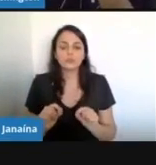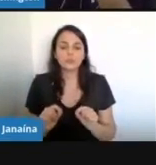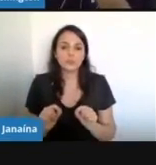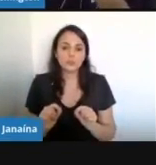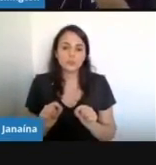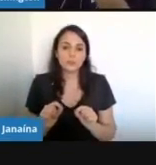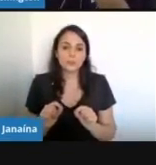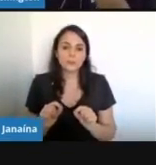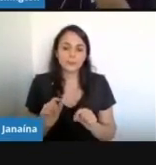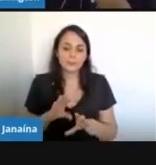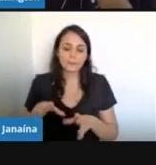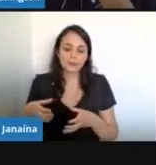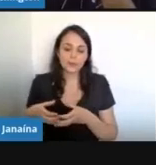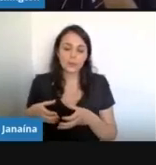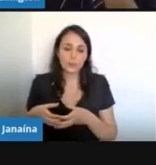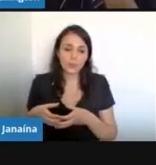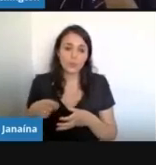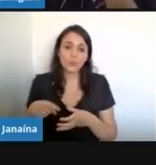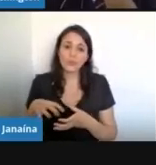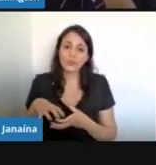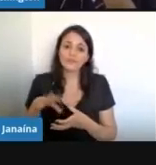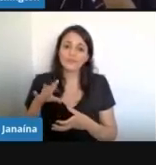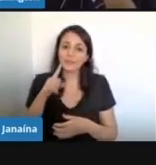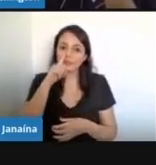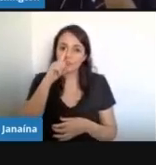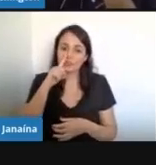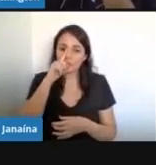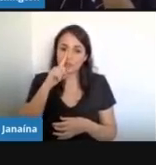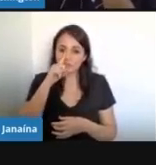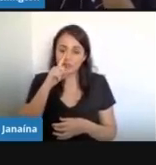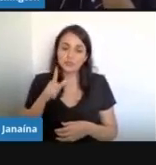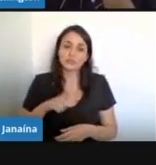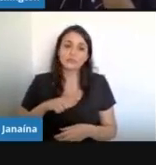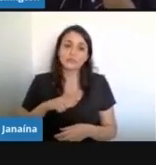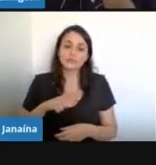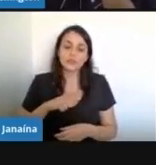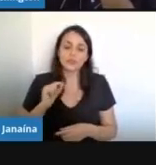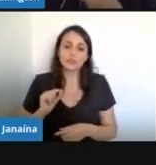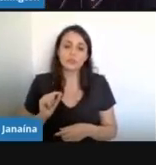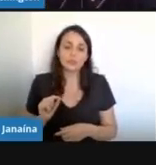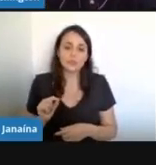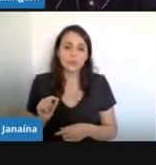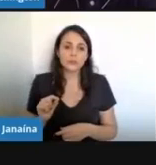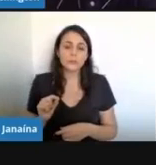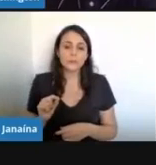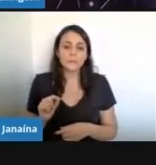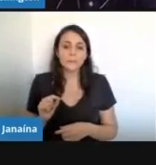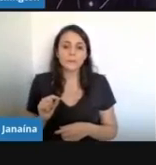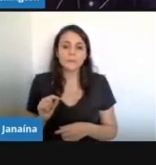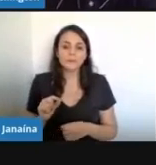a grupos de fatores de risco, né? Onde a gente nota aqui, em relação